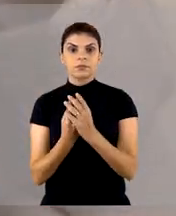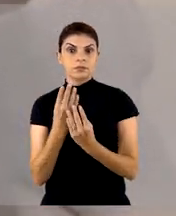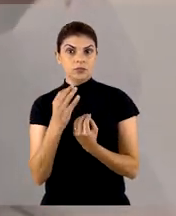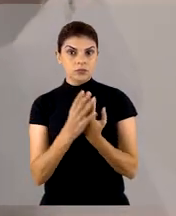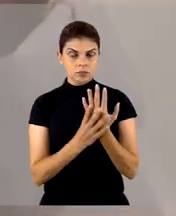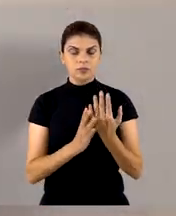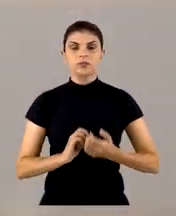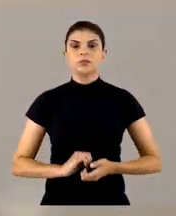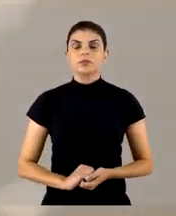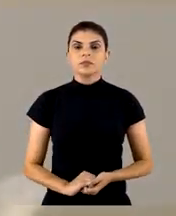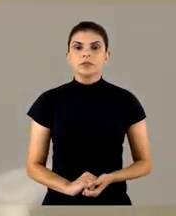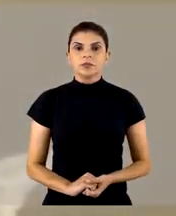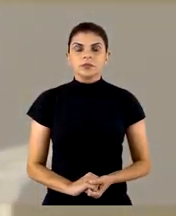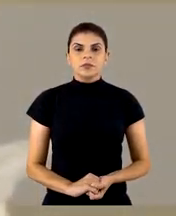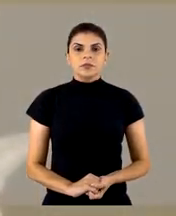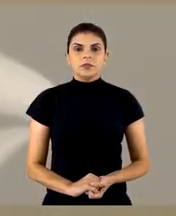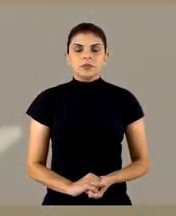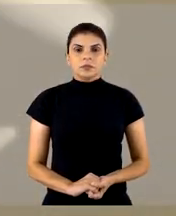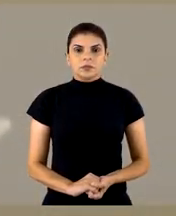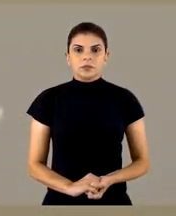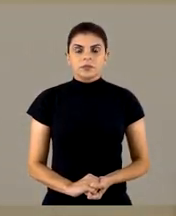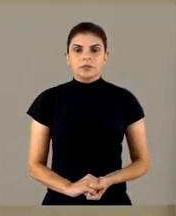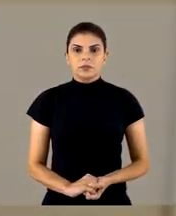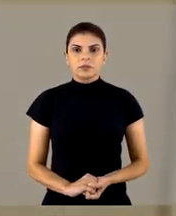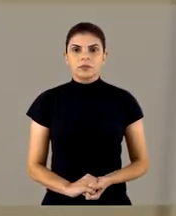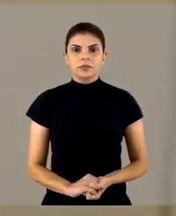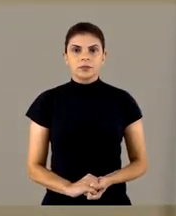e as luvas.